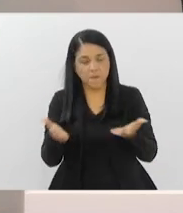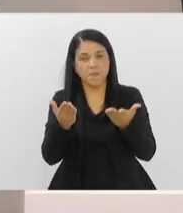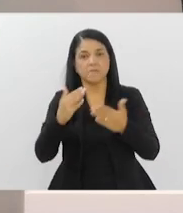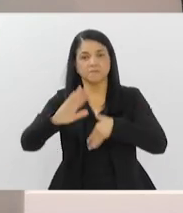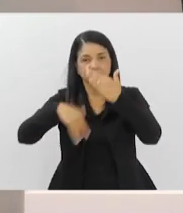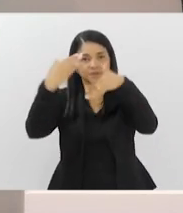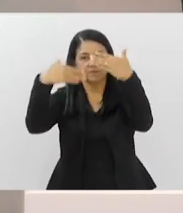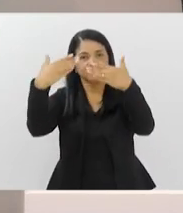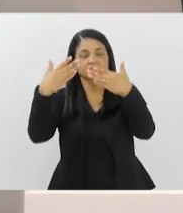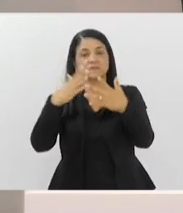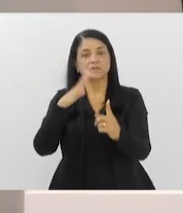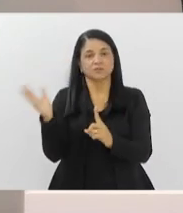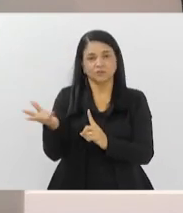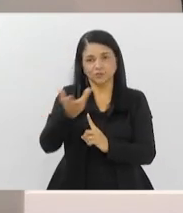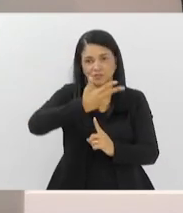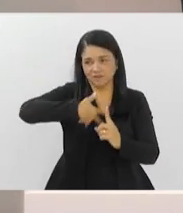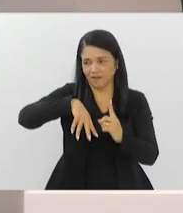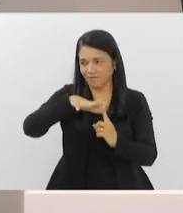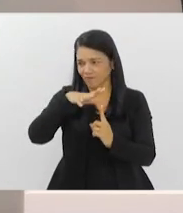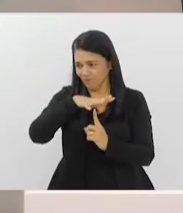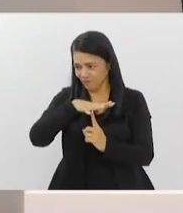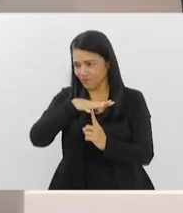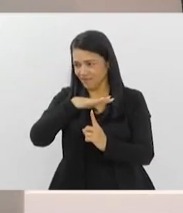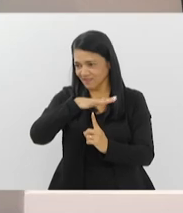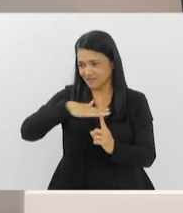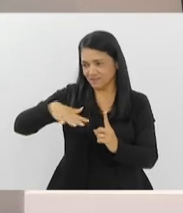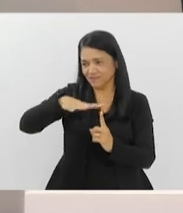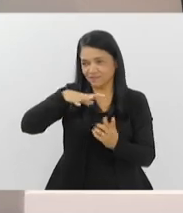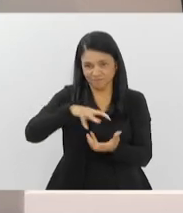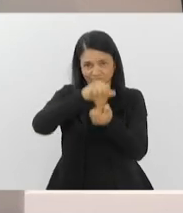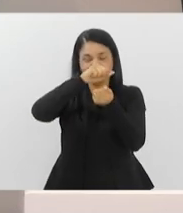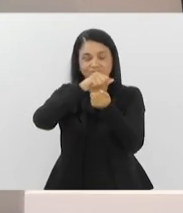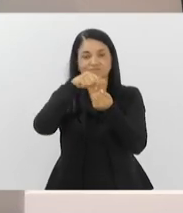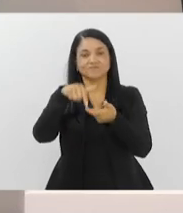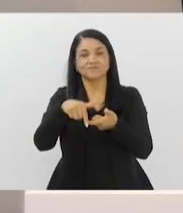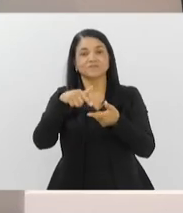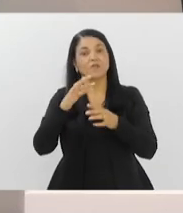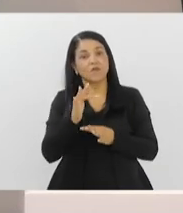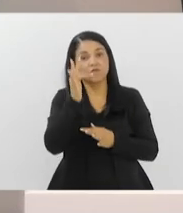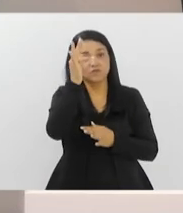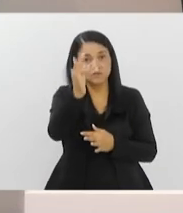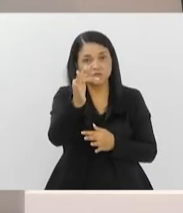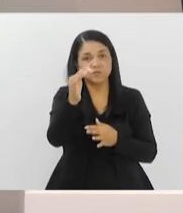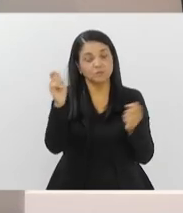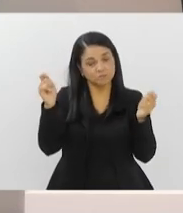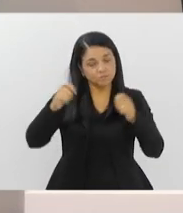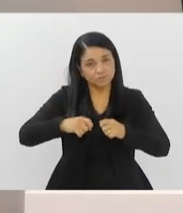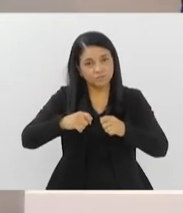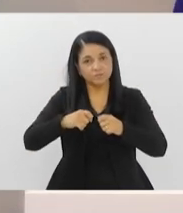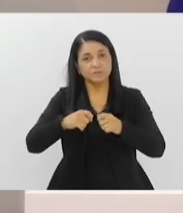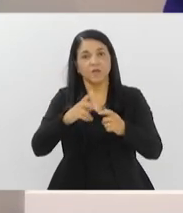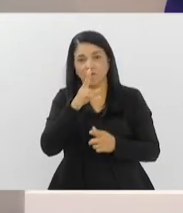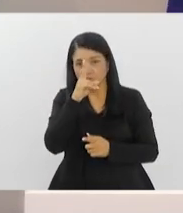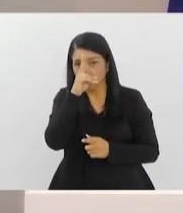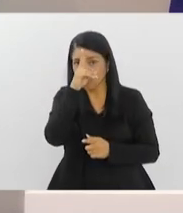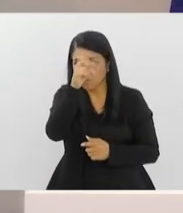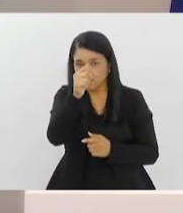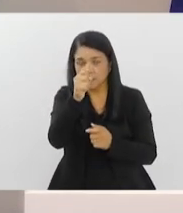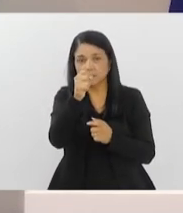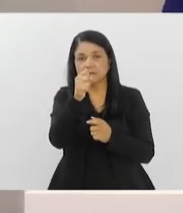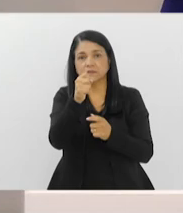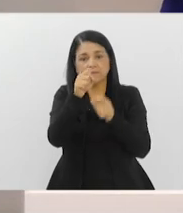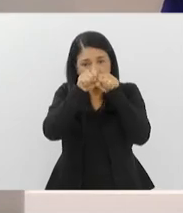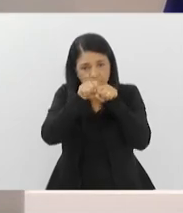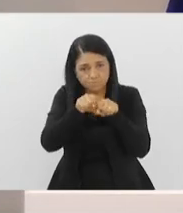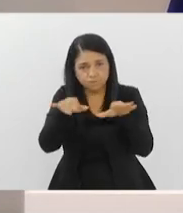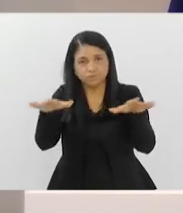econômico sustentável. À medida que olhamos para o futuro, é imperativo que continuemos a fortalecer e expandir